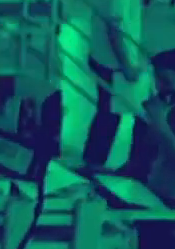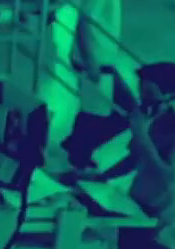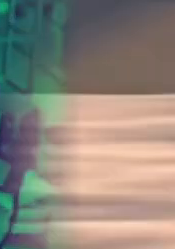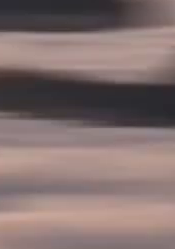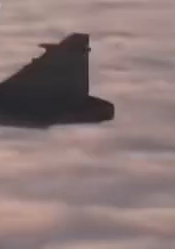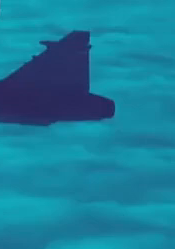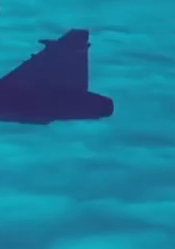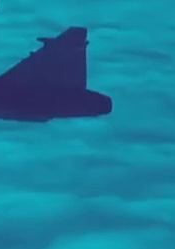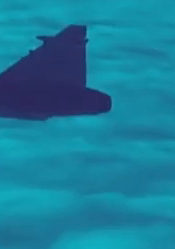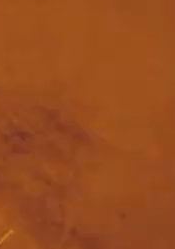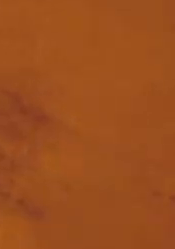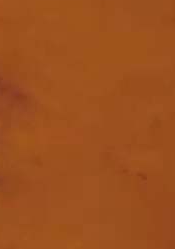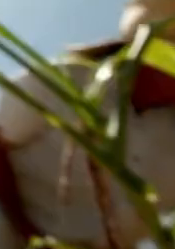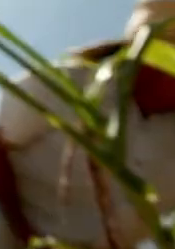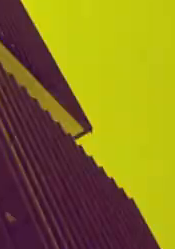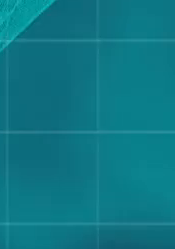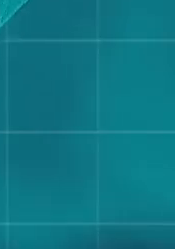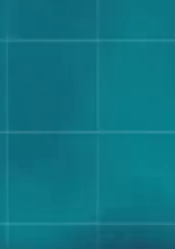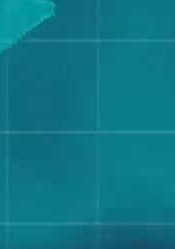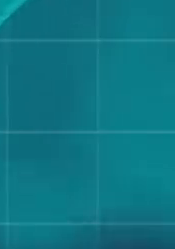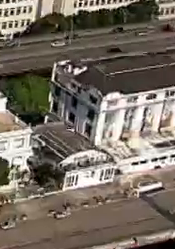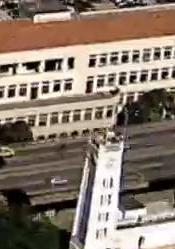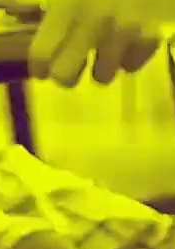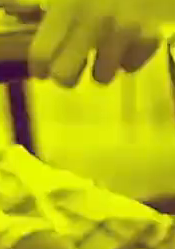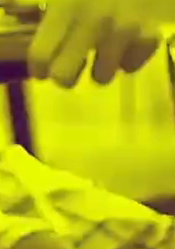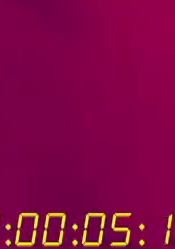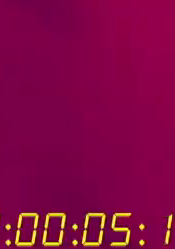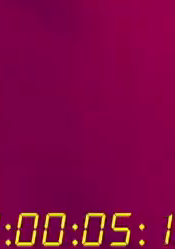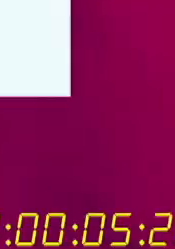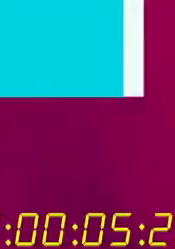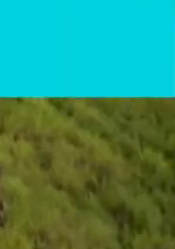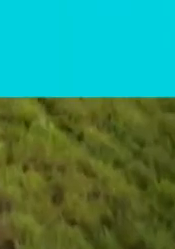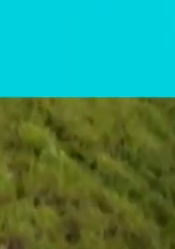tchau.